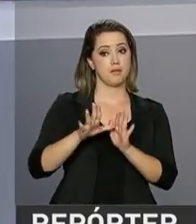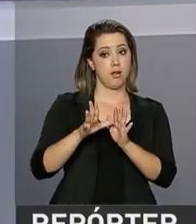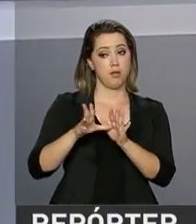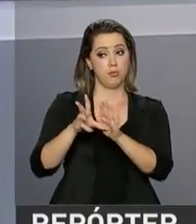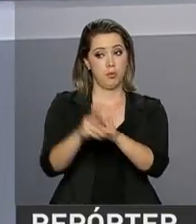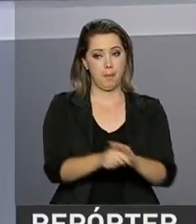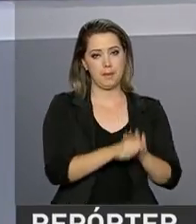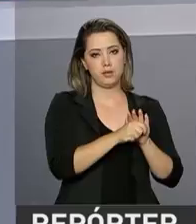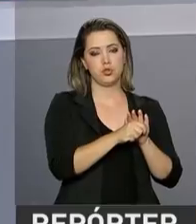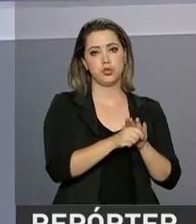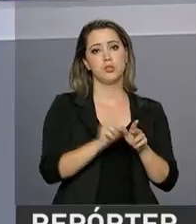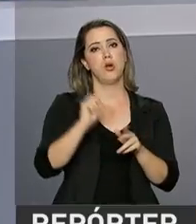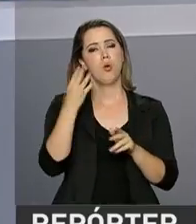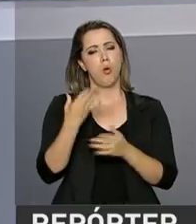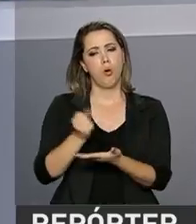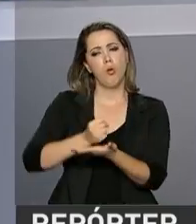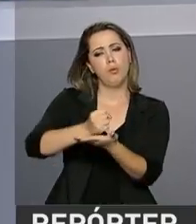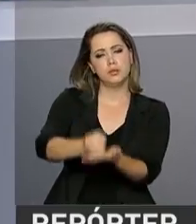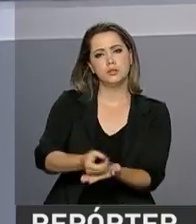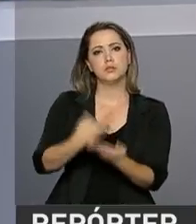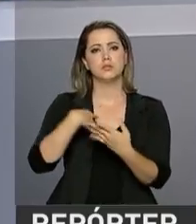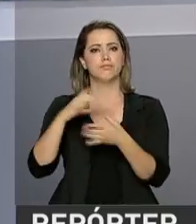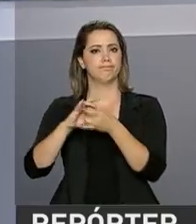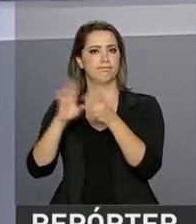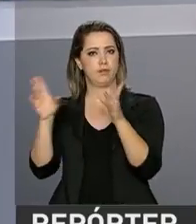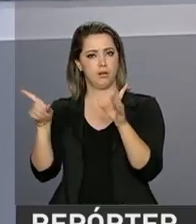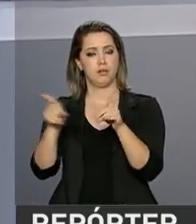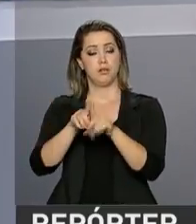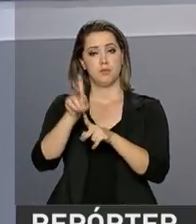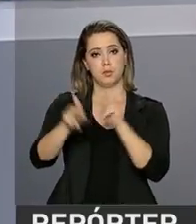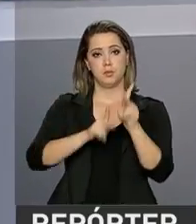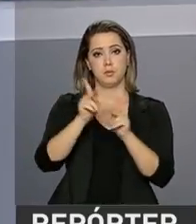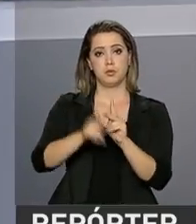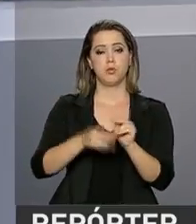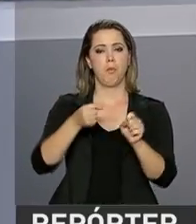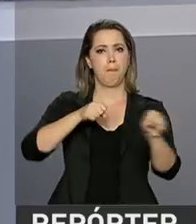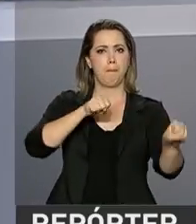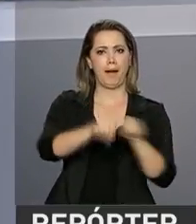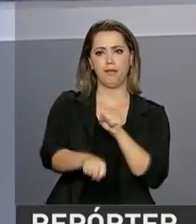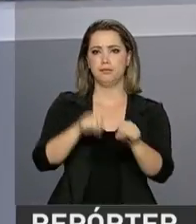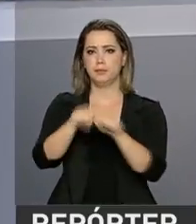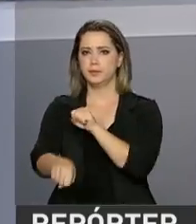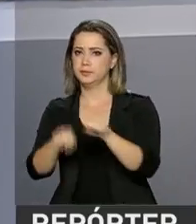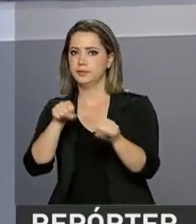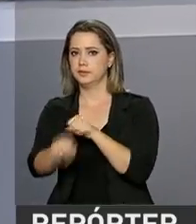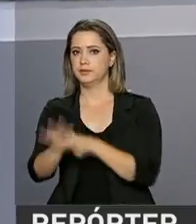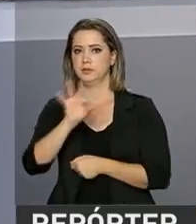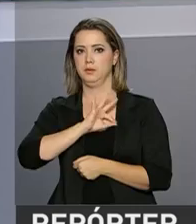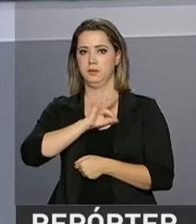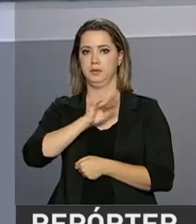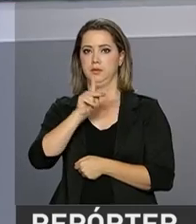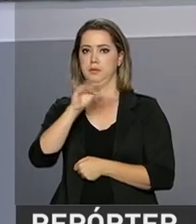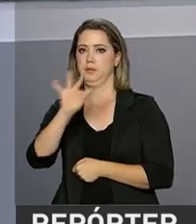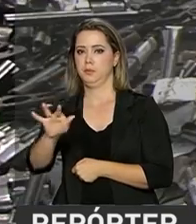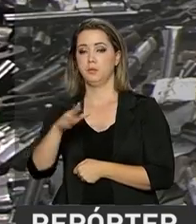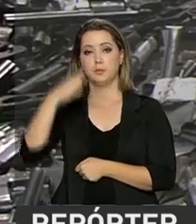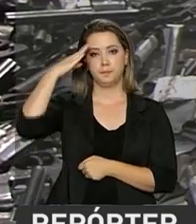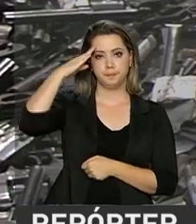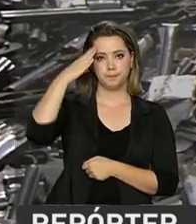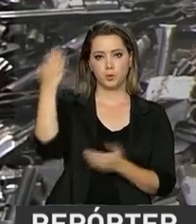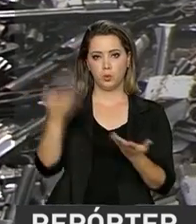entregues voluntariamente pela população Foram destruídas pela polícia federal e pelo exército hoje no Rio de